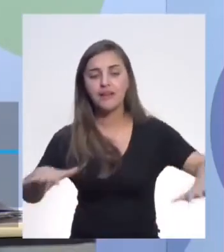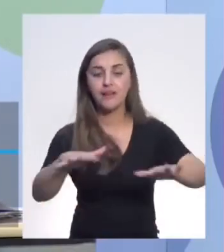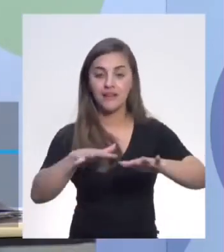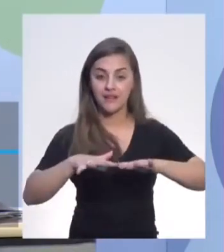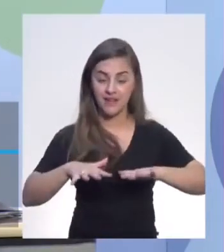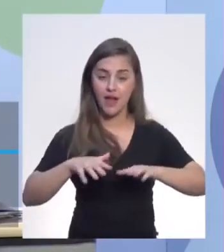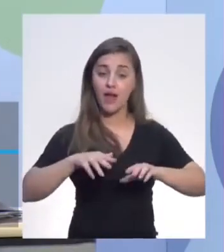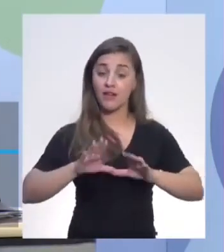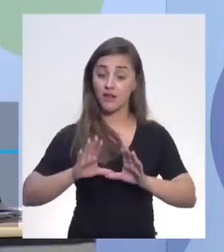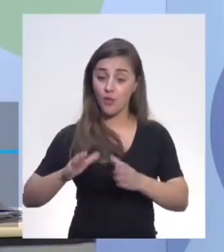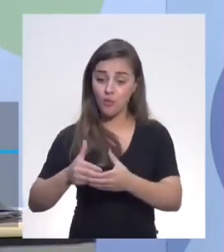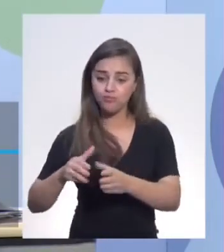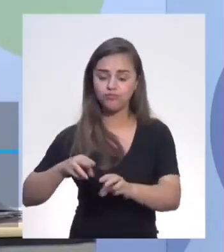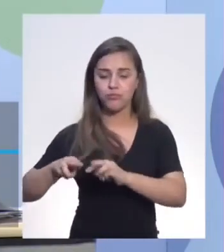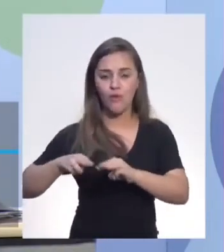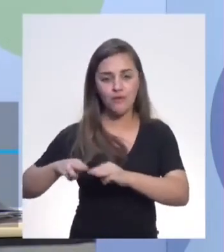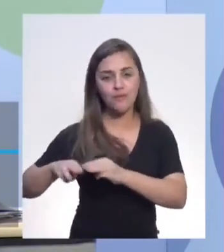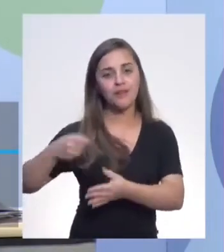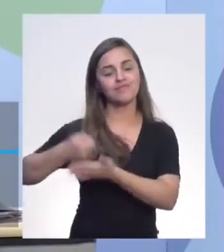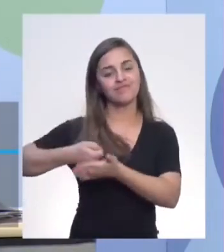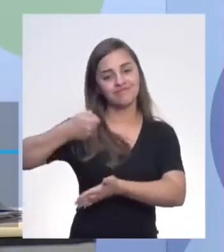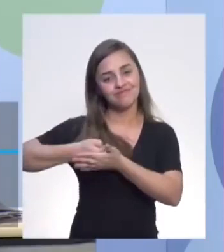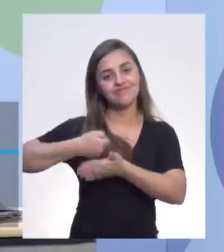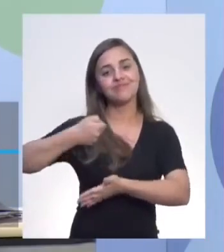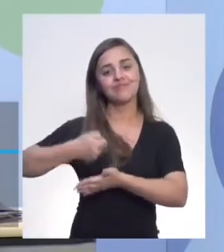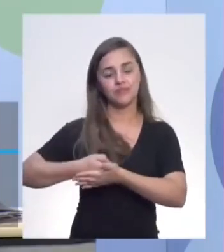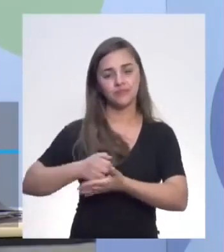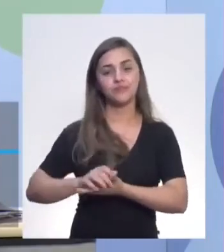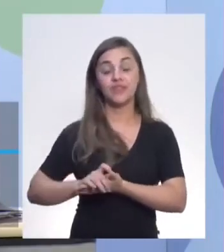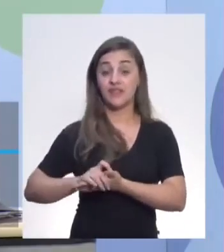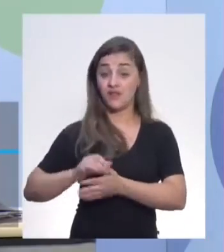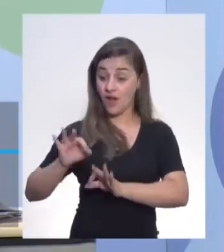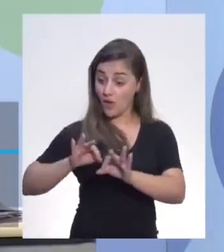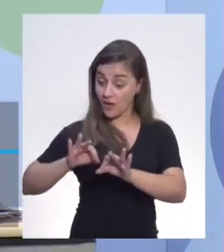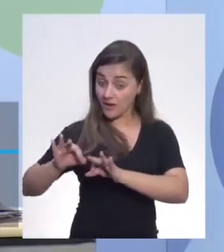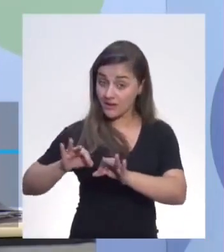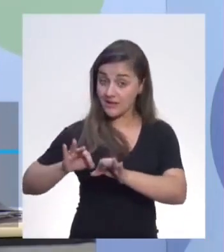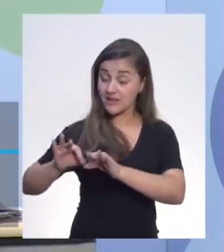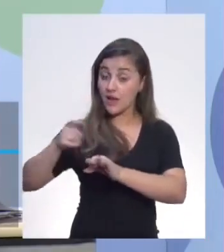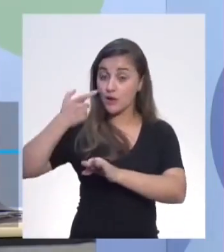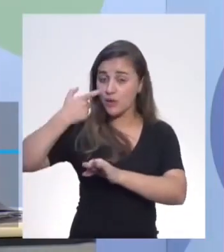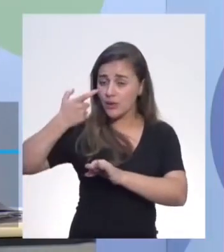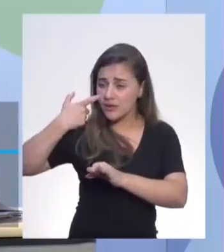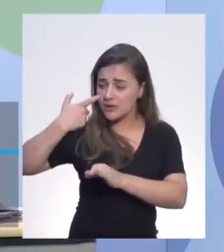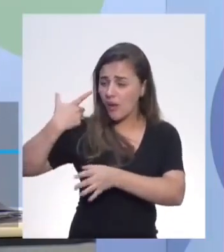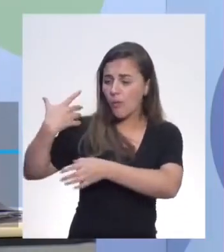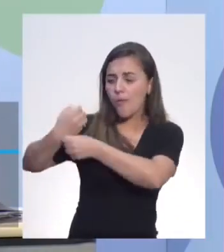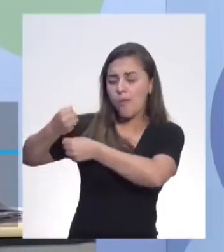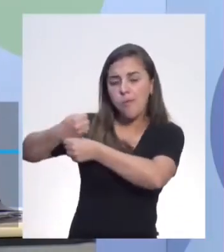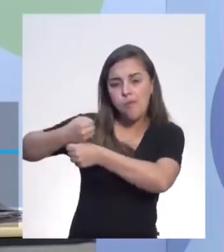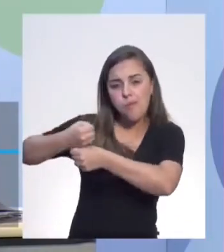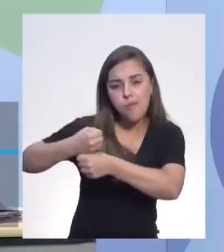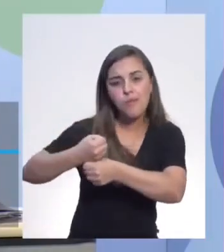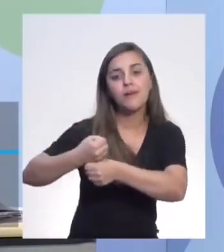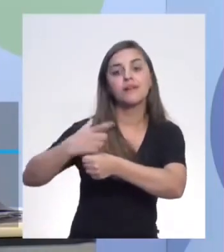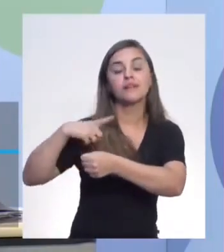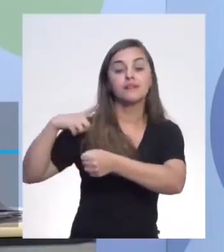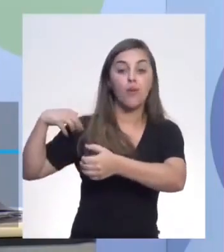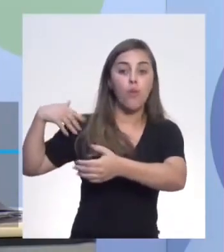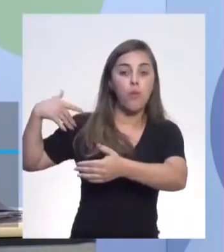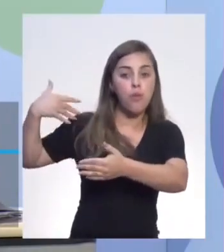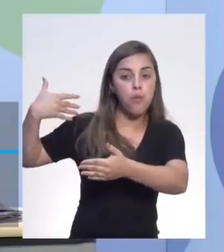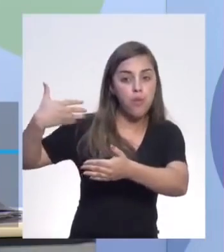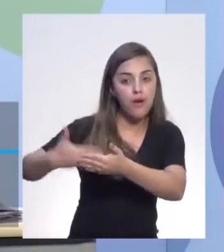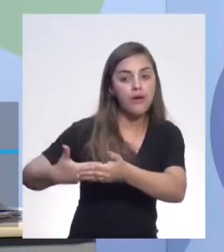que começa a se reorganizar, porque nós vimos que desde o período que as pessoas eram escravizadas existia